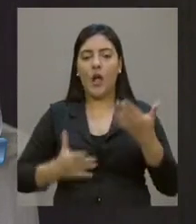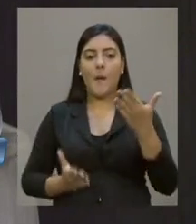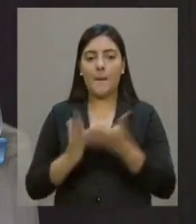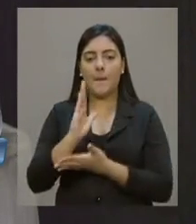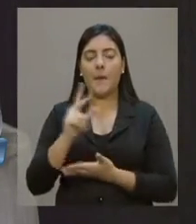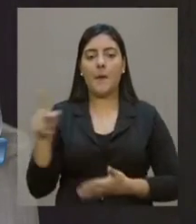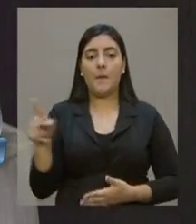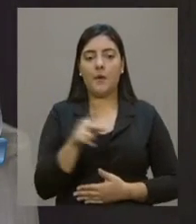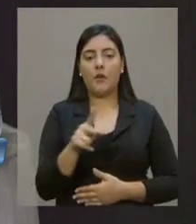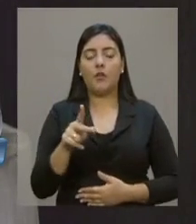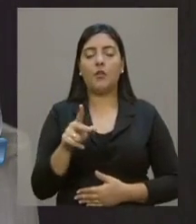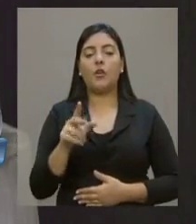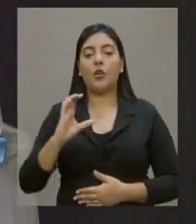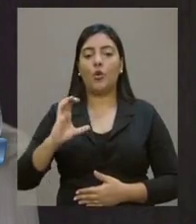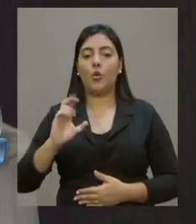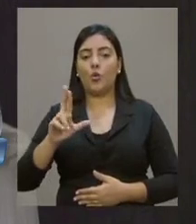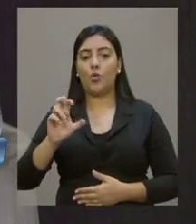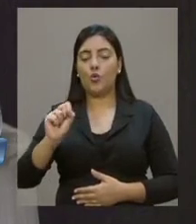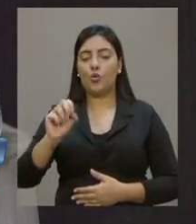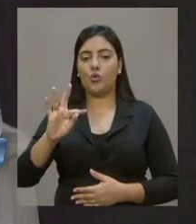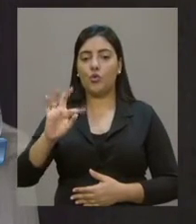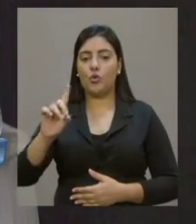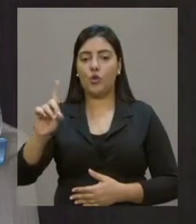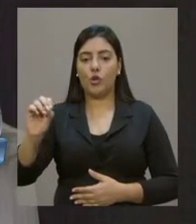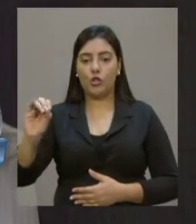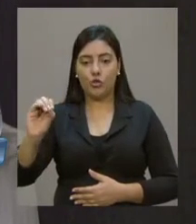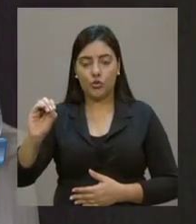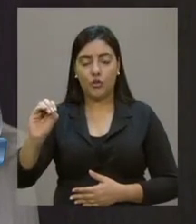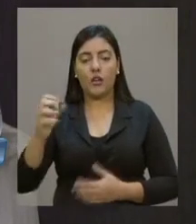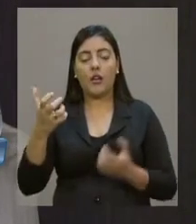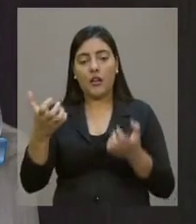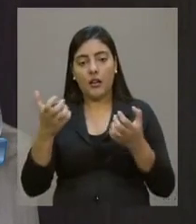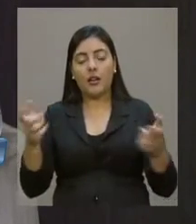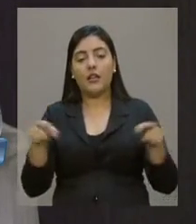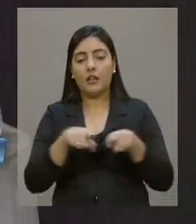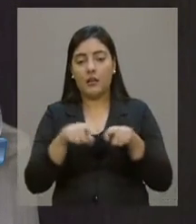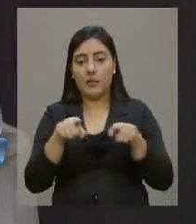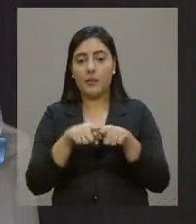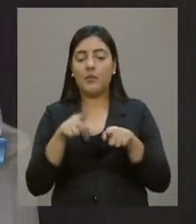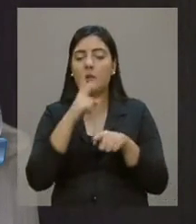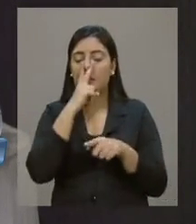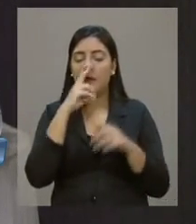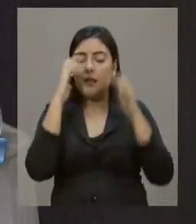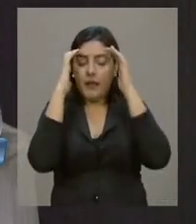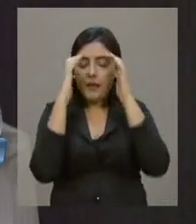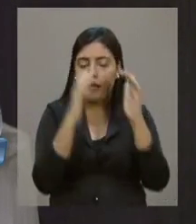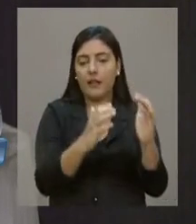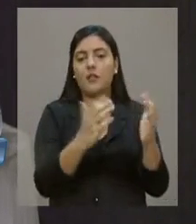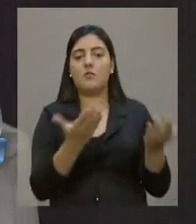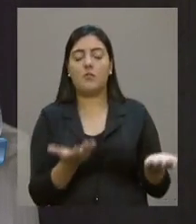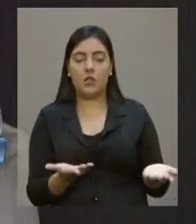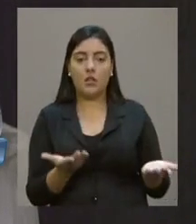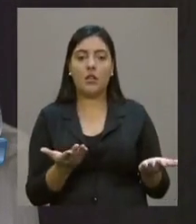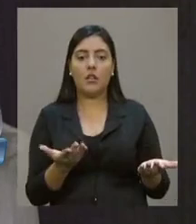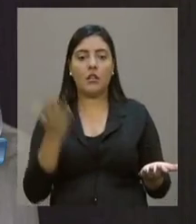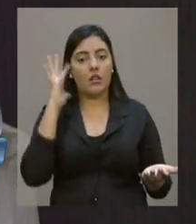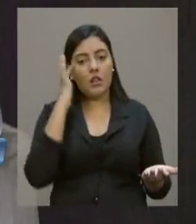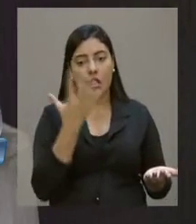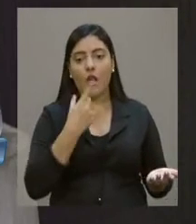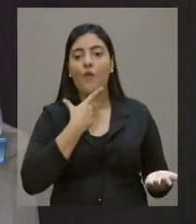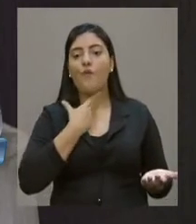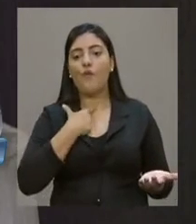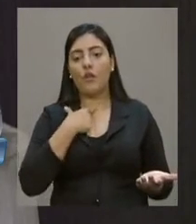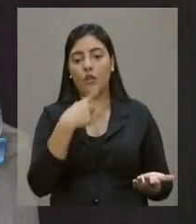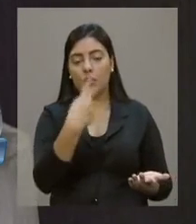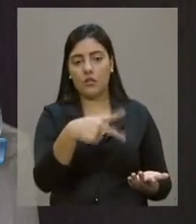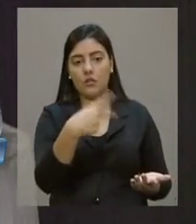aprovação o professor Custódio, e, obviamente, queremos também aqui que seja respeitada a